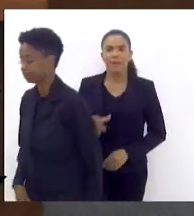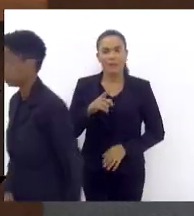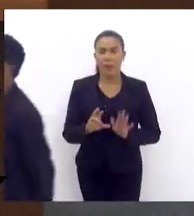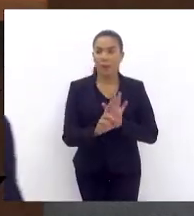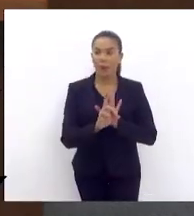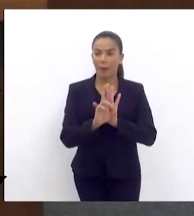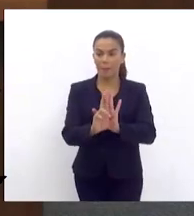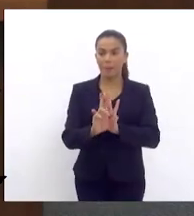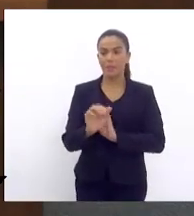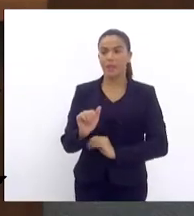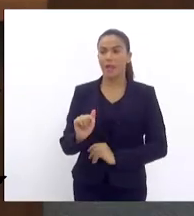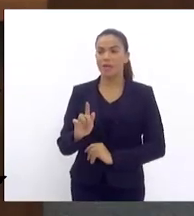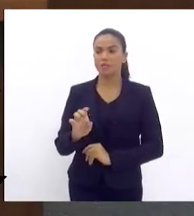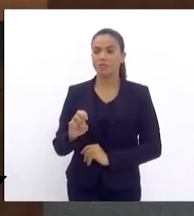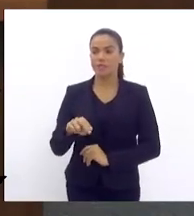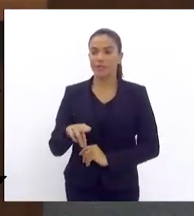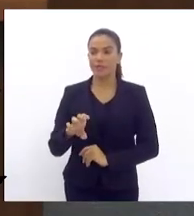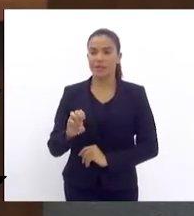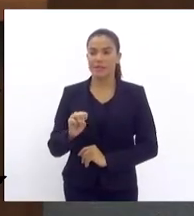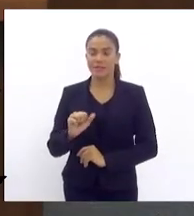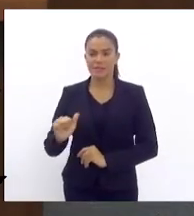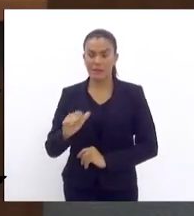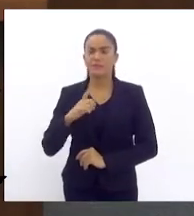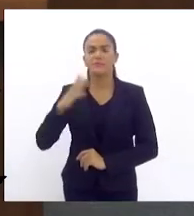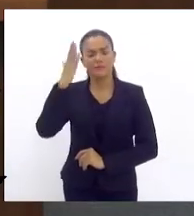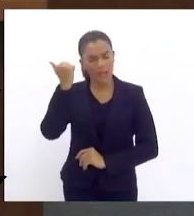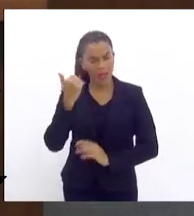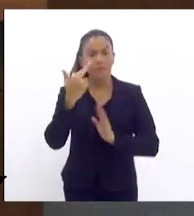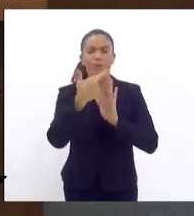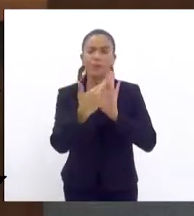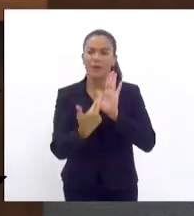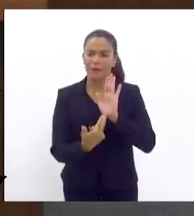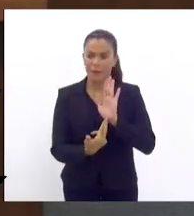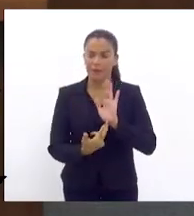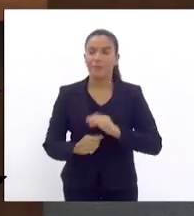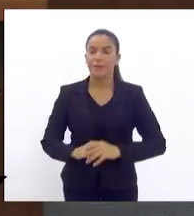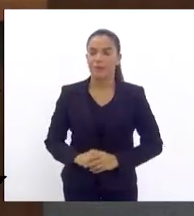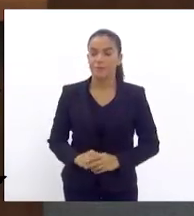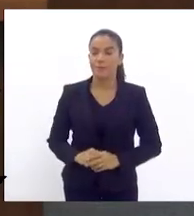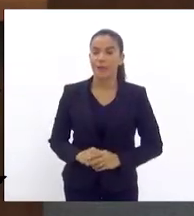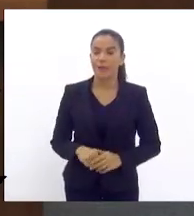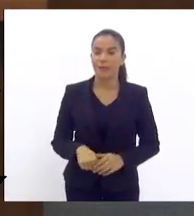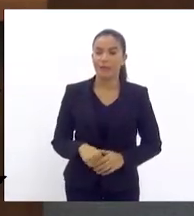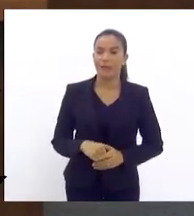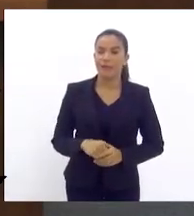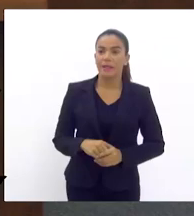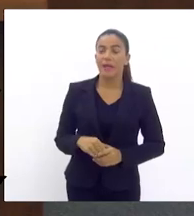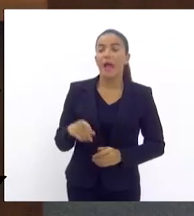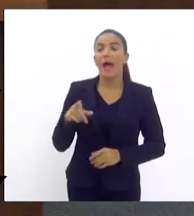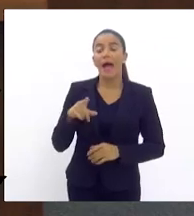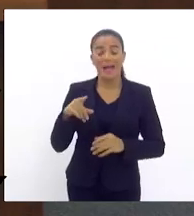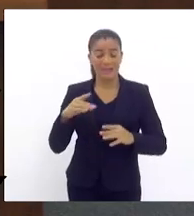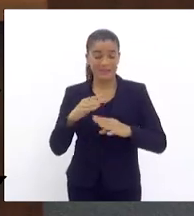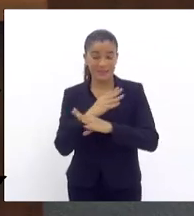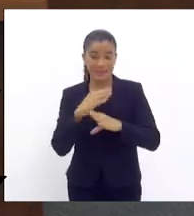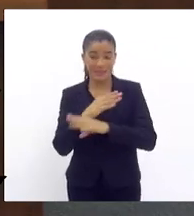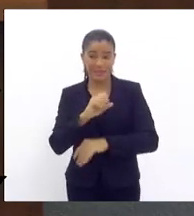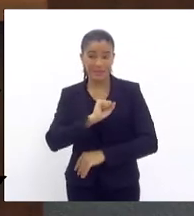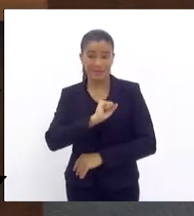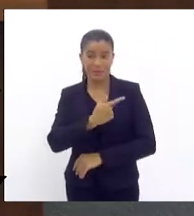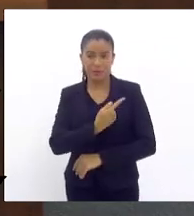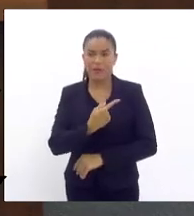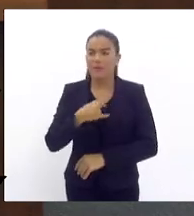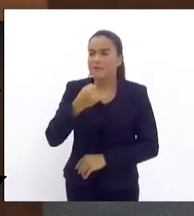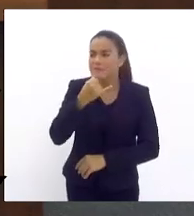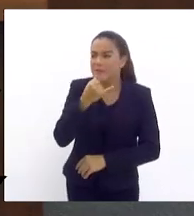que provavelmente sabe de todo o regulamento. Então, isso não está acontecendo na cidade de São Gonçalo. Nós somos, infelizmente,